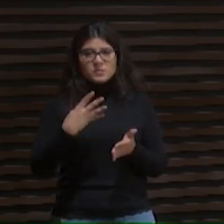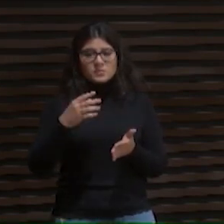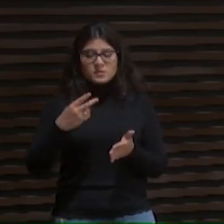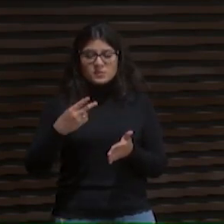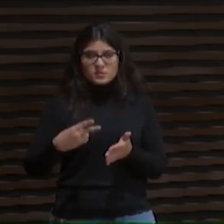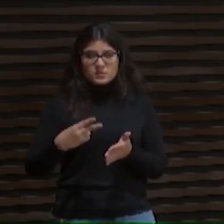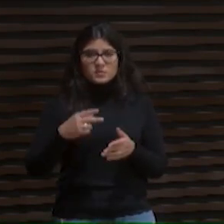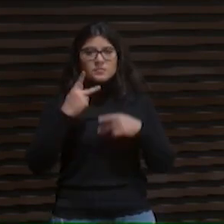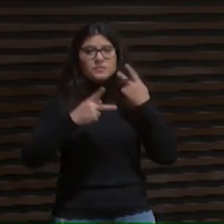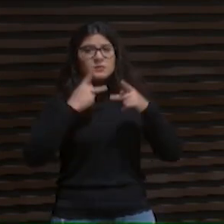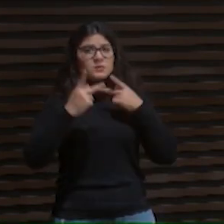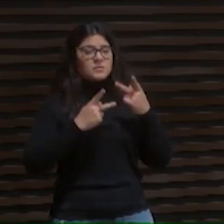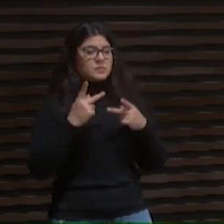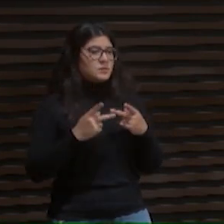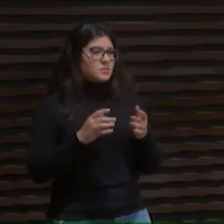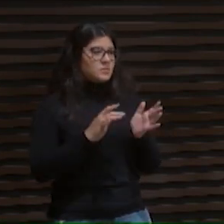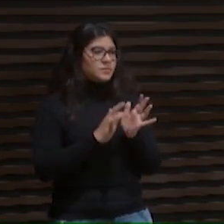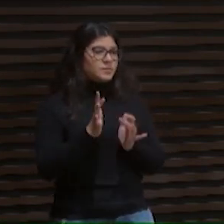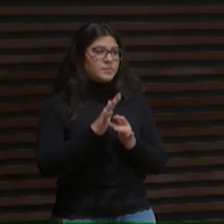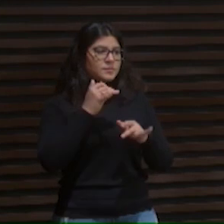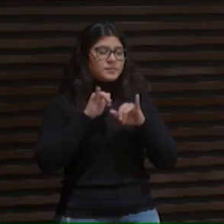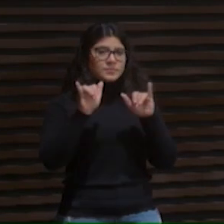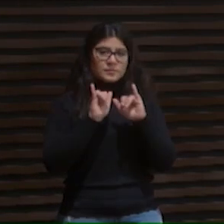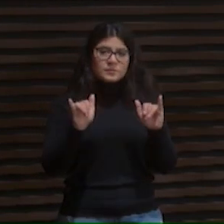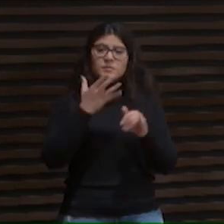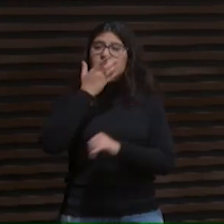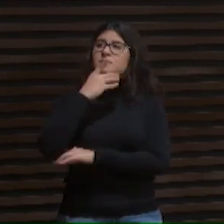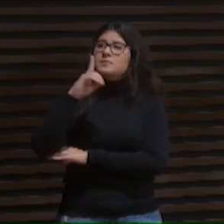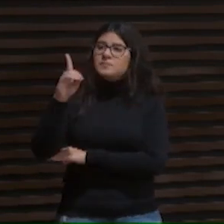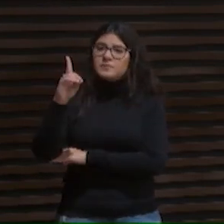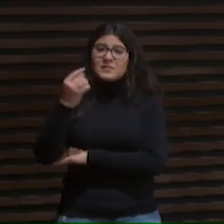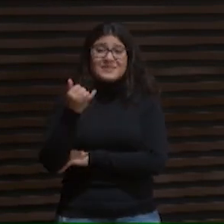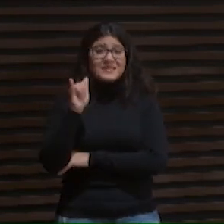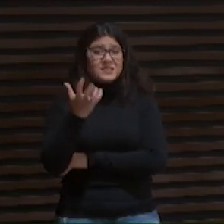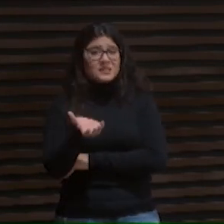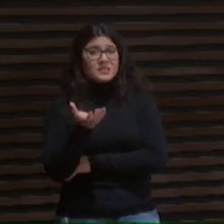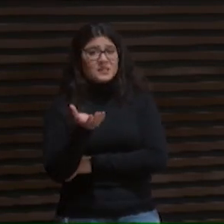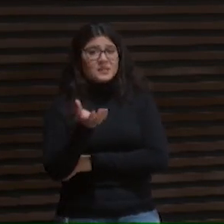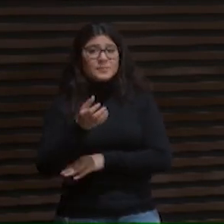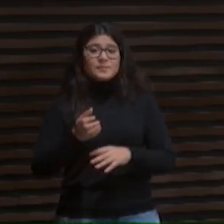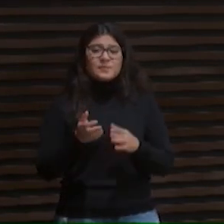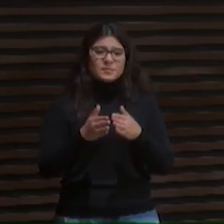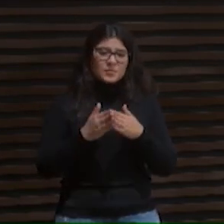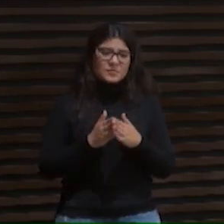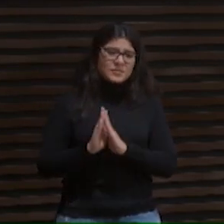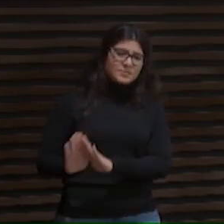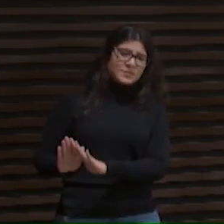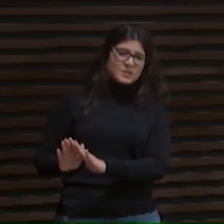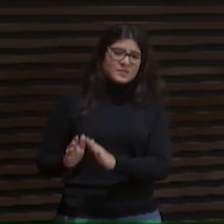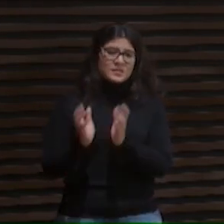Dizendo, então aqui Jesus dizendo: Pai, se queres, passa de mim este